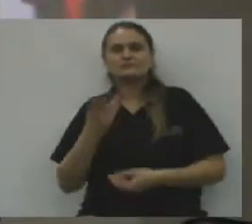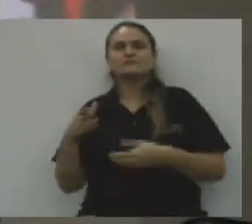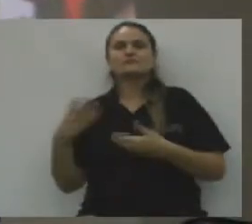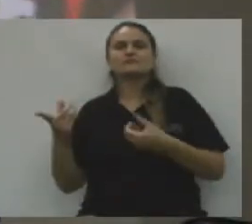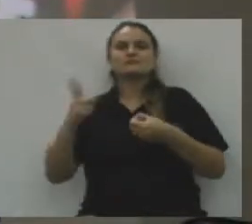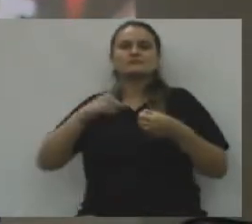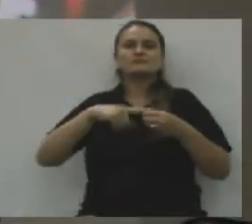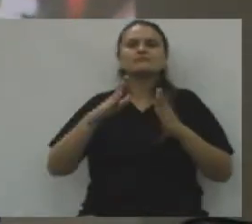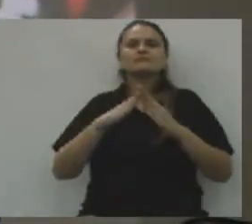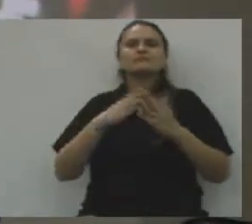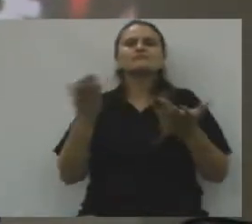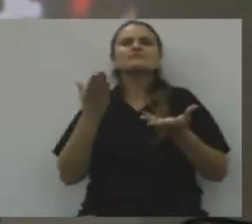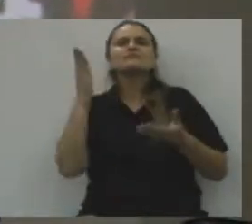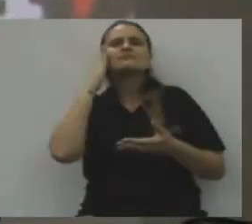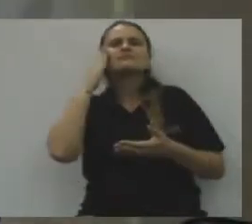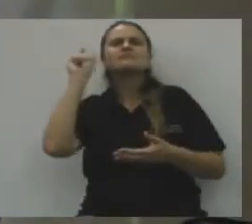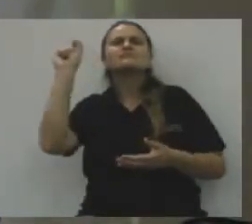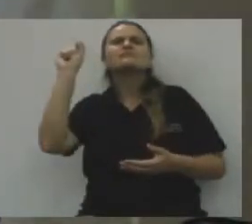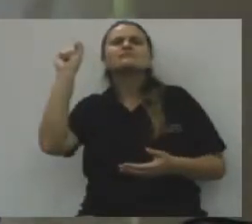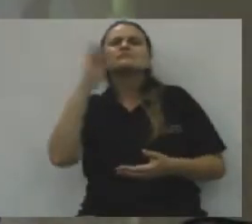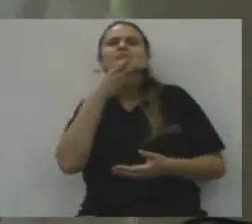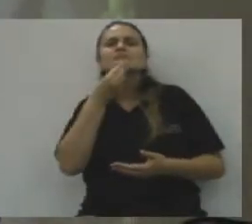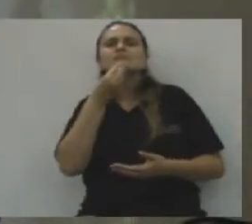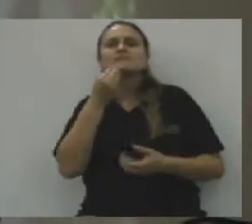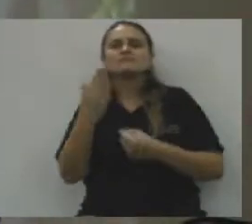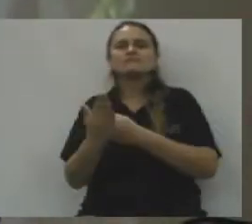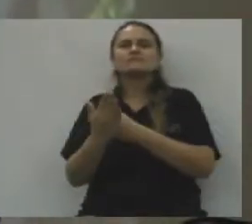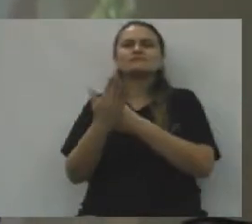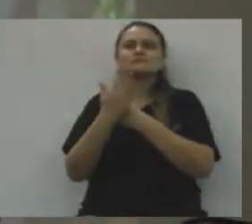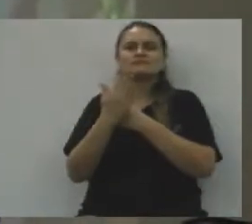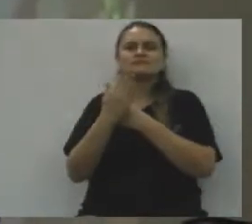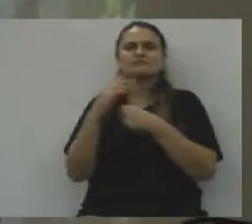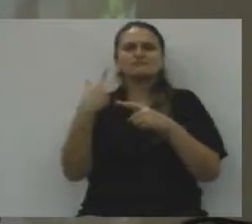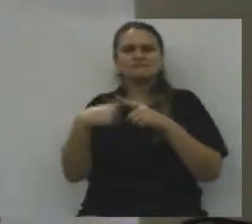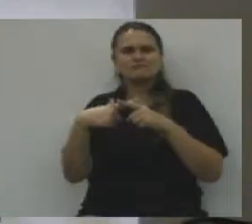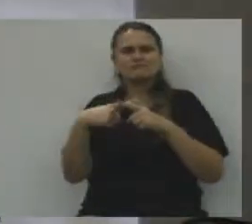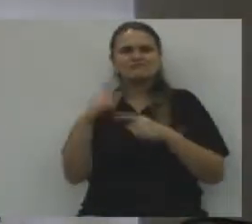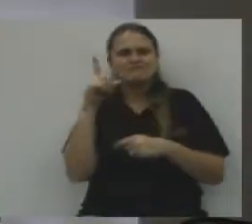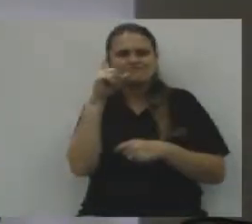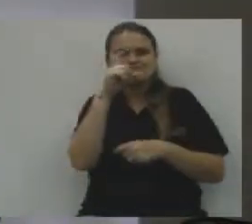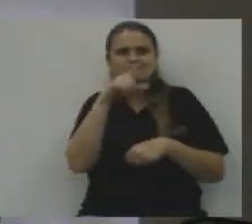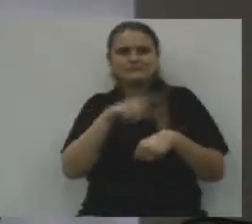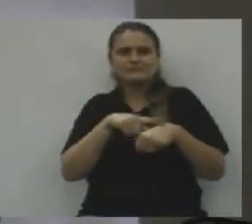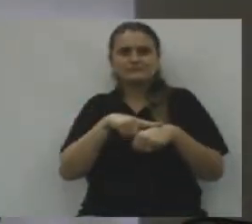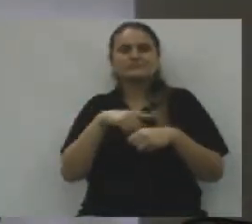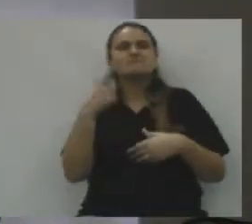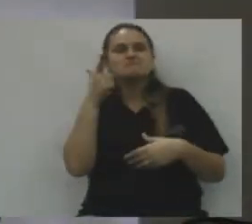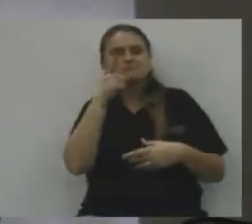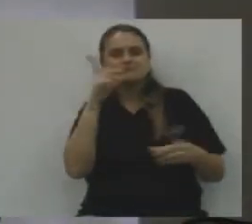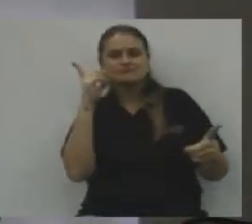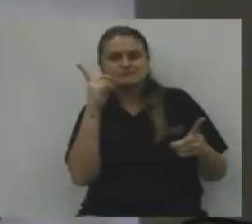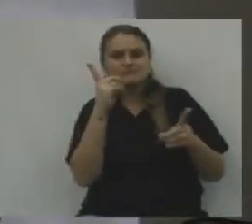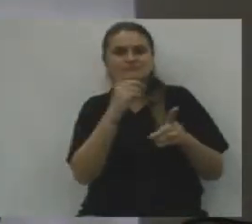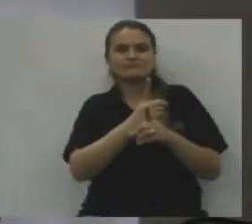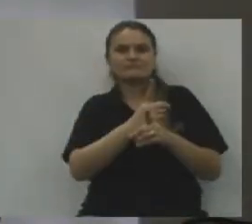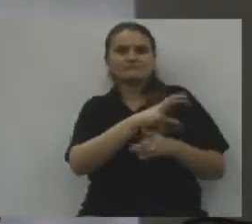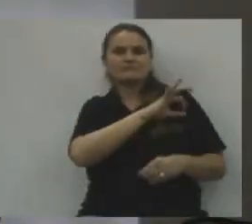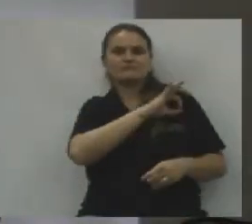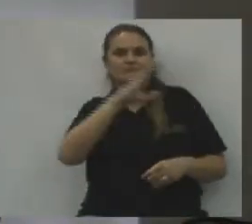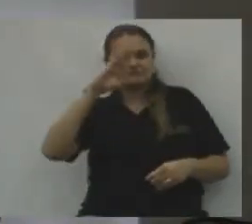casa, queriam saber quem era aquele homem que os ajudou em um dos momentos mais complicados de suas vidas. Eles localizaram o soldado Tiago Silva